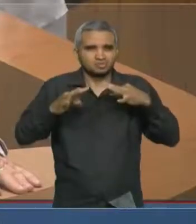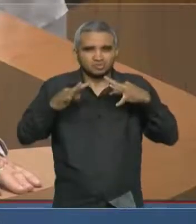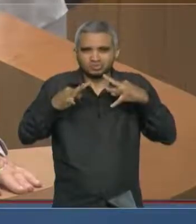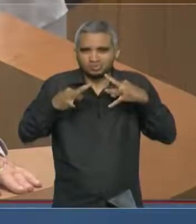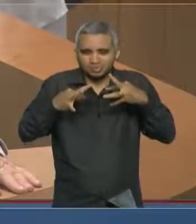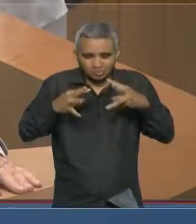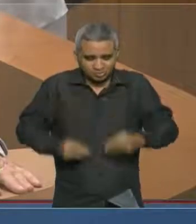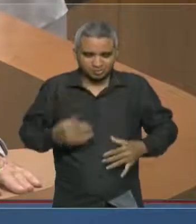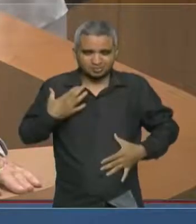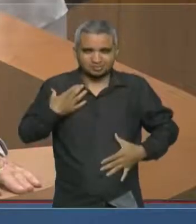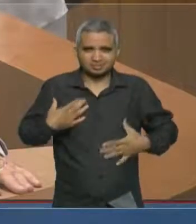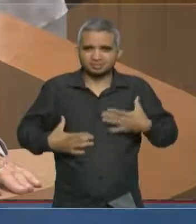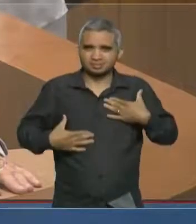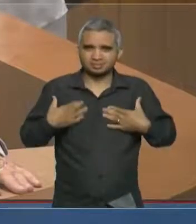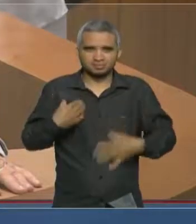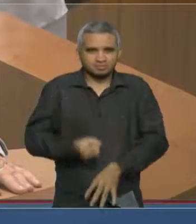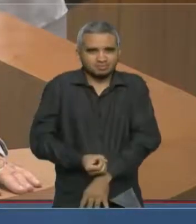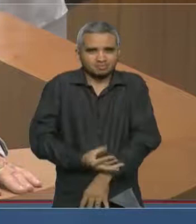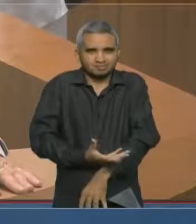pela